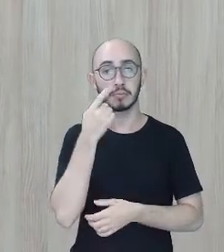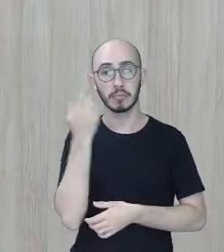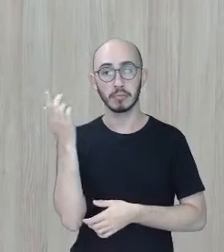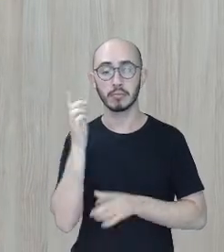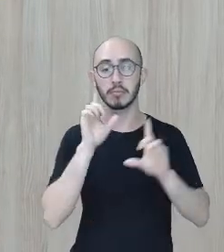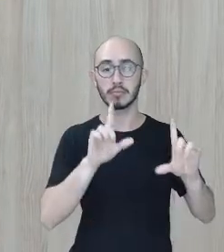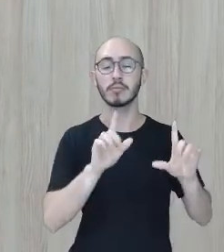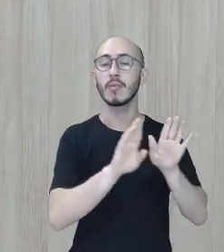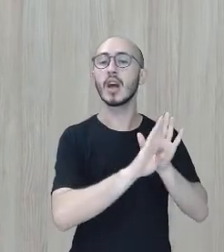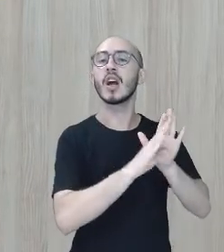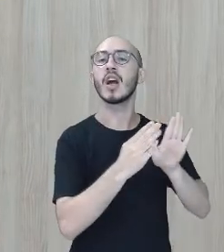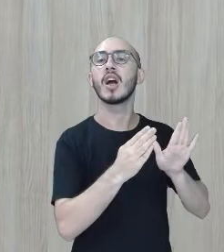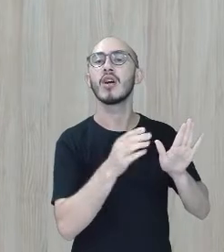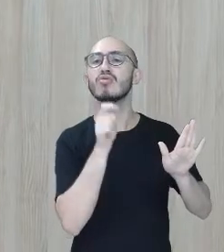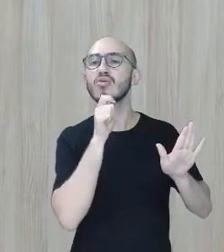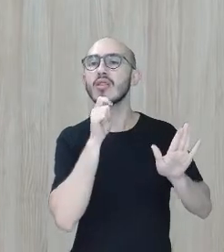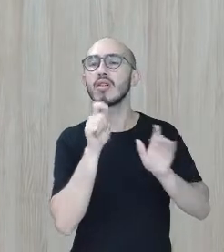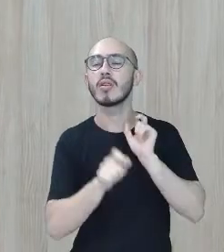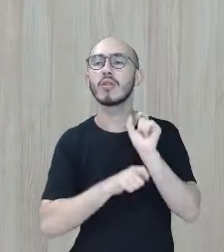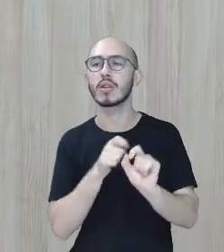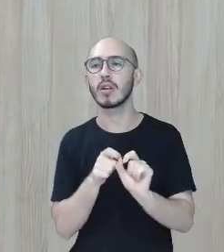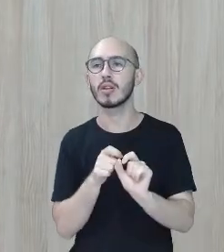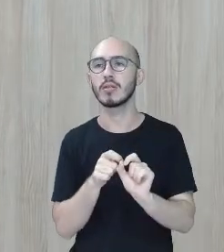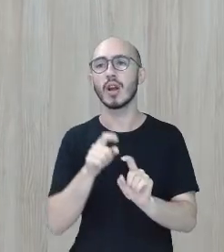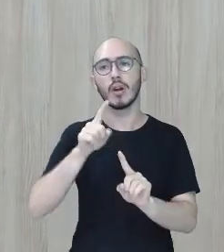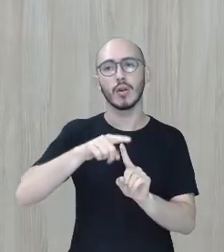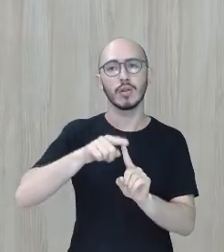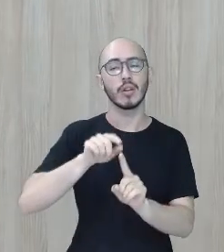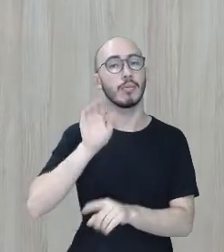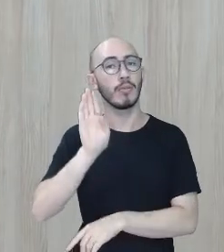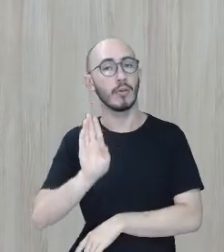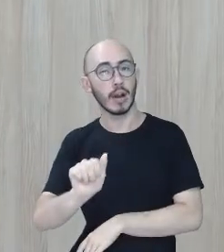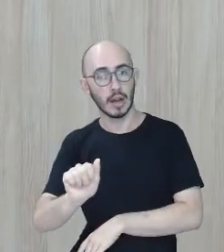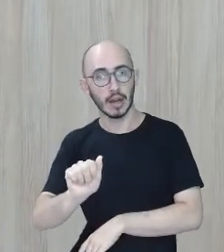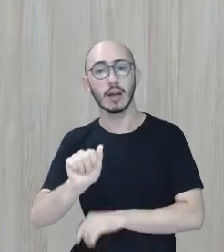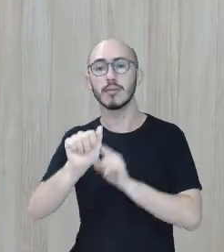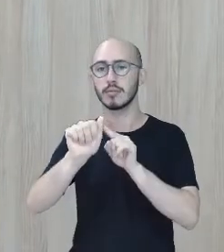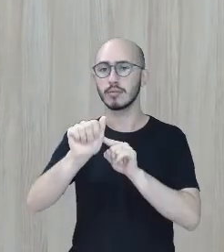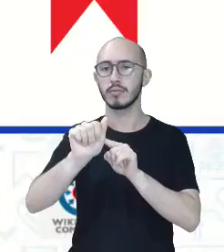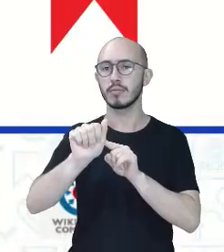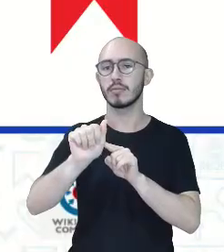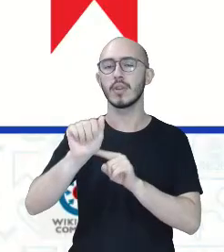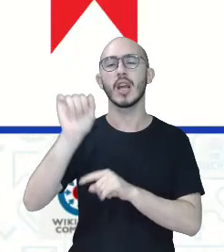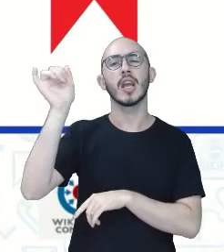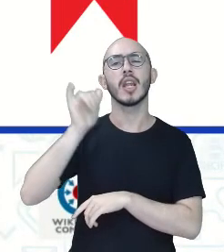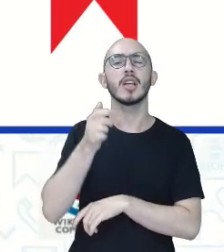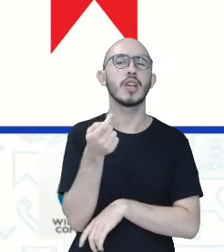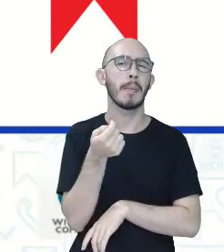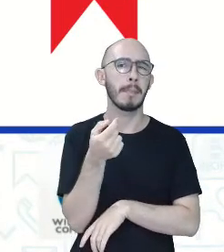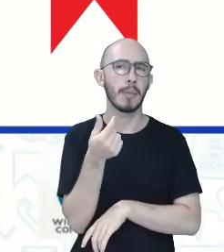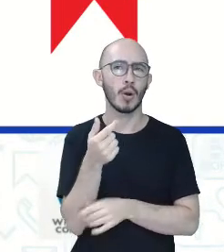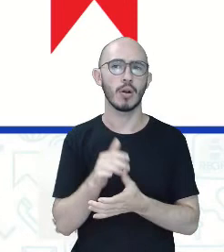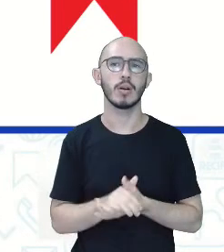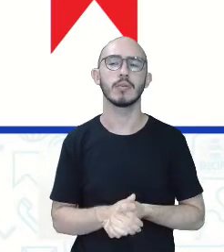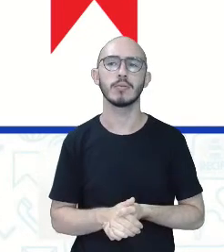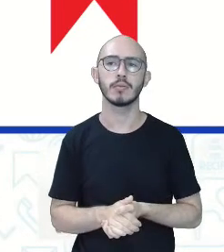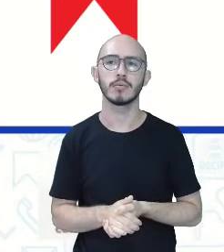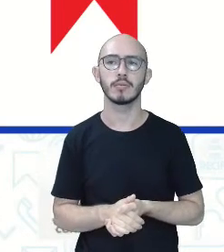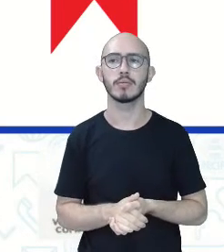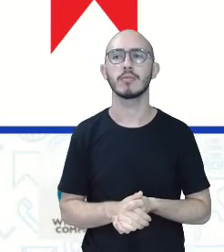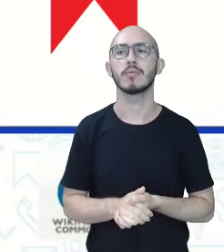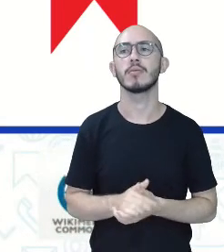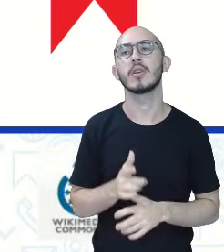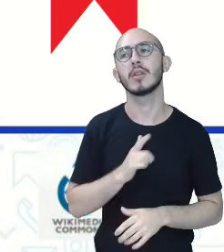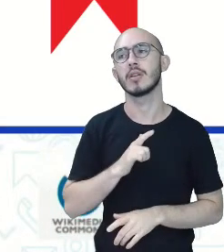geladeira, essa geladeira, normalmente o tipo A é o que gasta menos energia. E aqui, normalmente, é